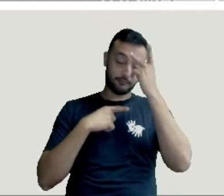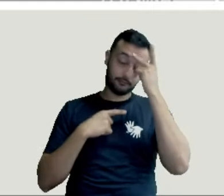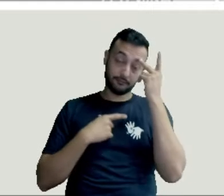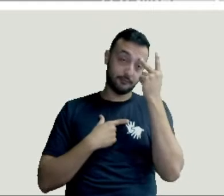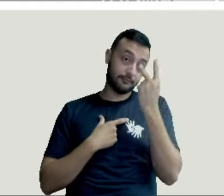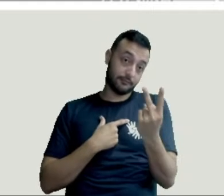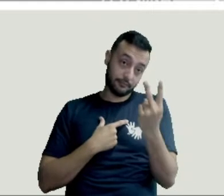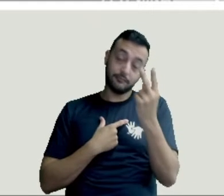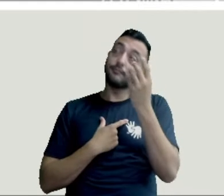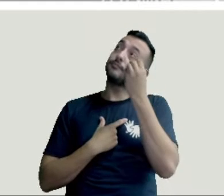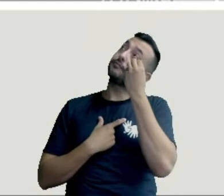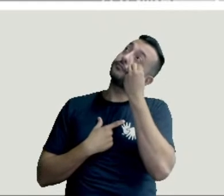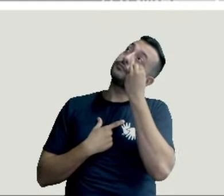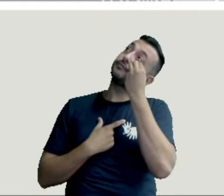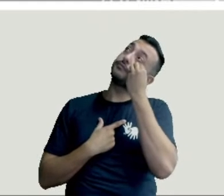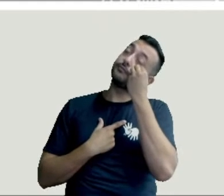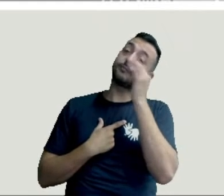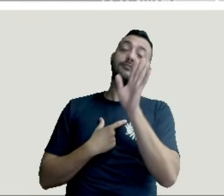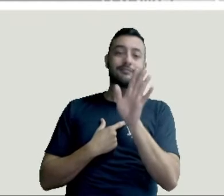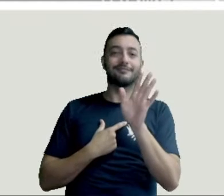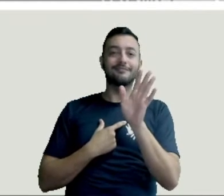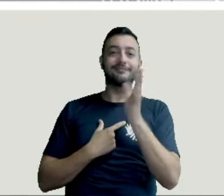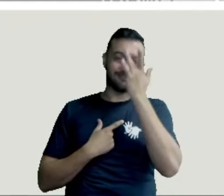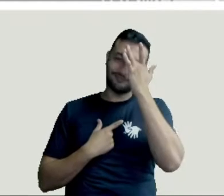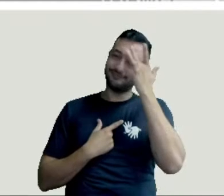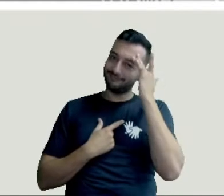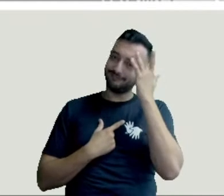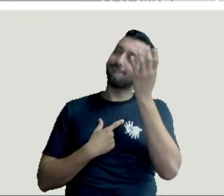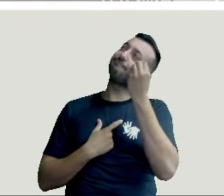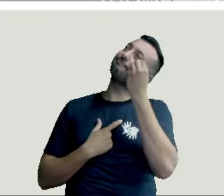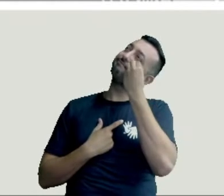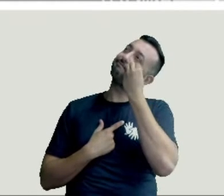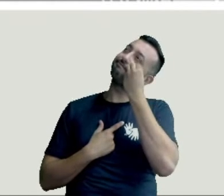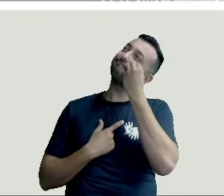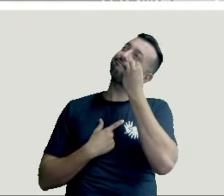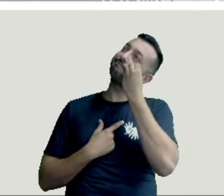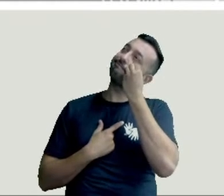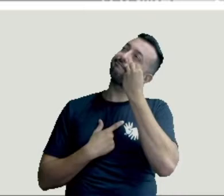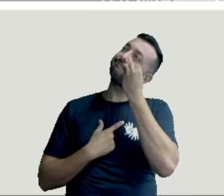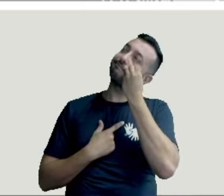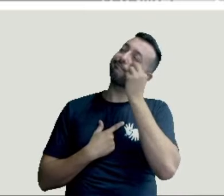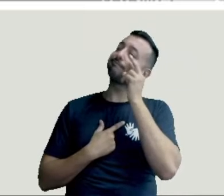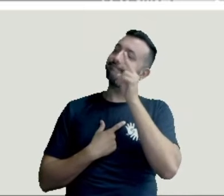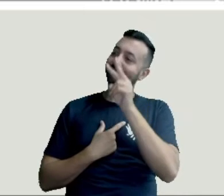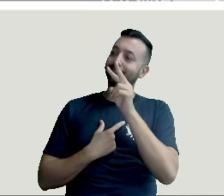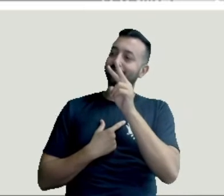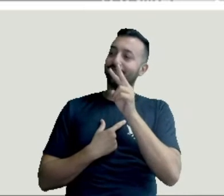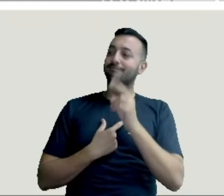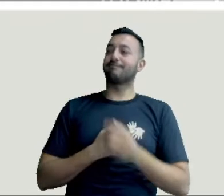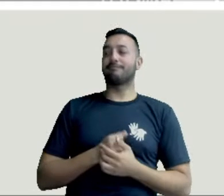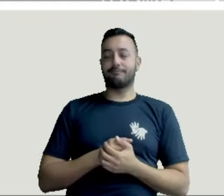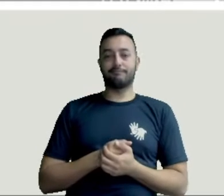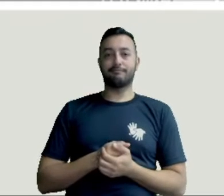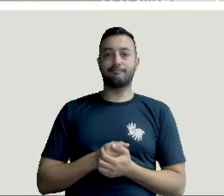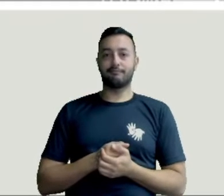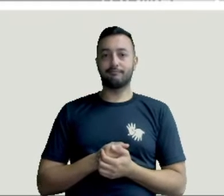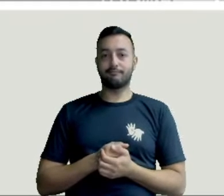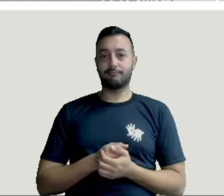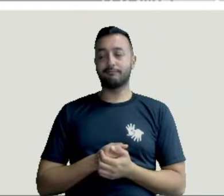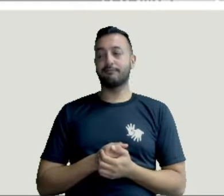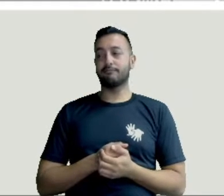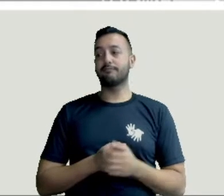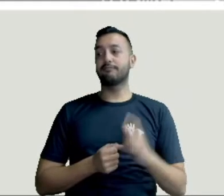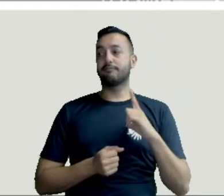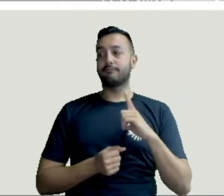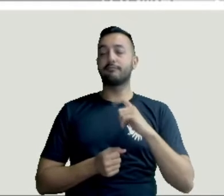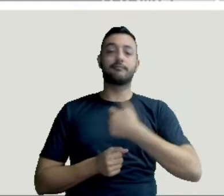observadores. Quando falar em observador, são pessoas, tá? Que estão olhando esse movimento. Aí eu tenho